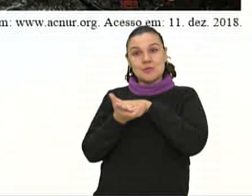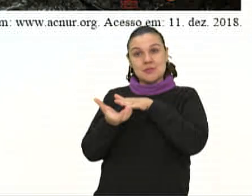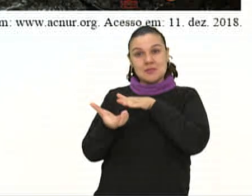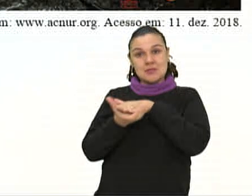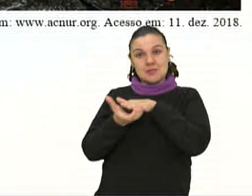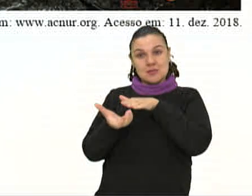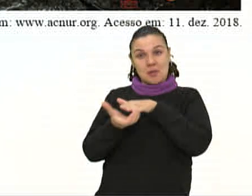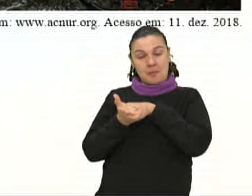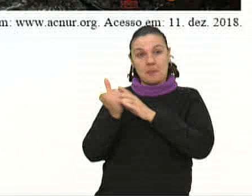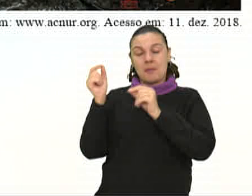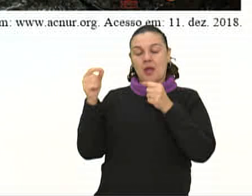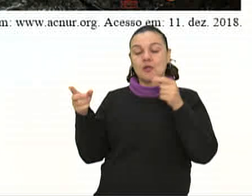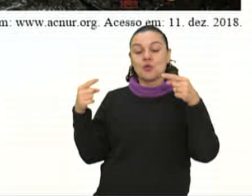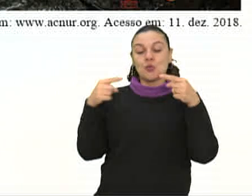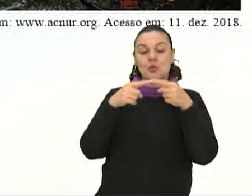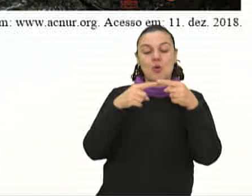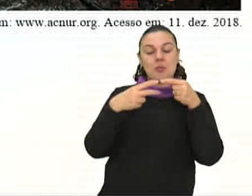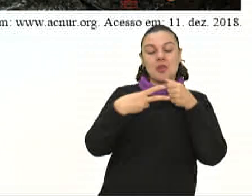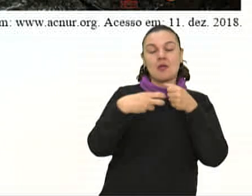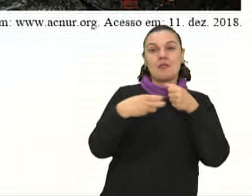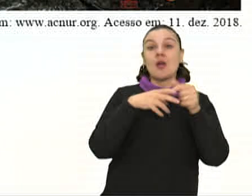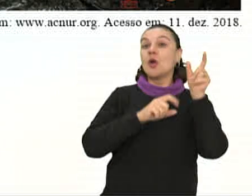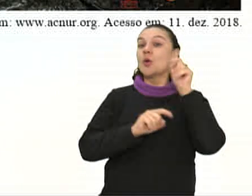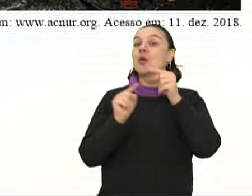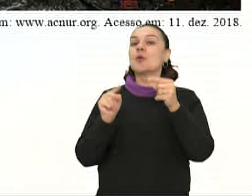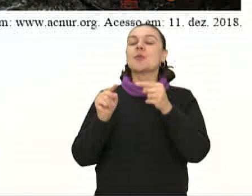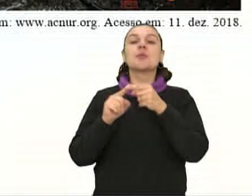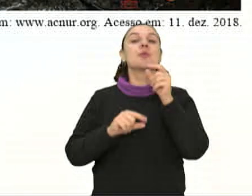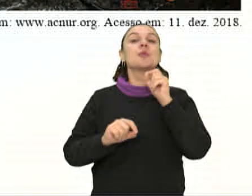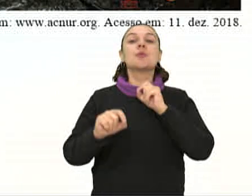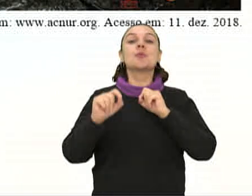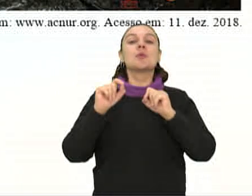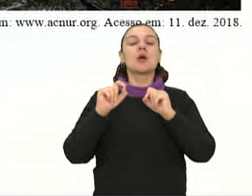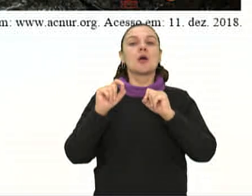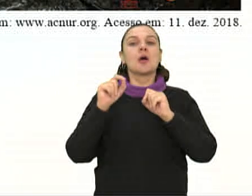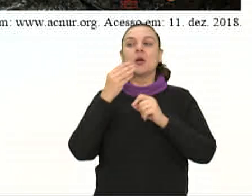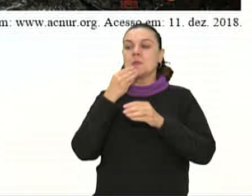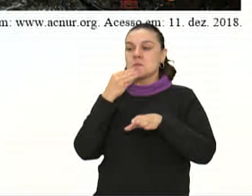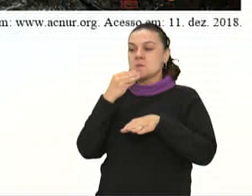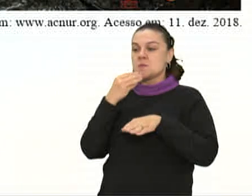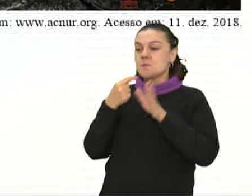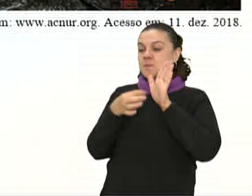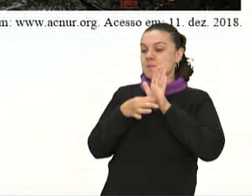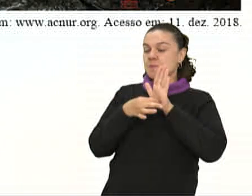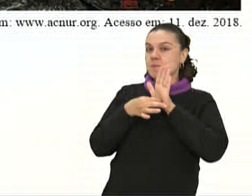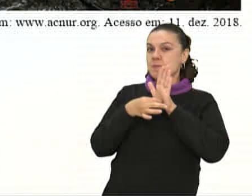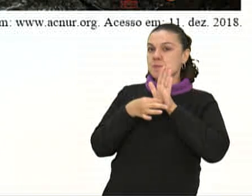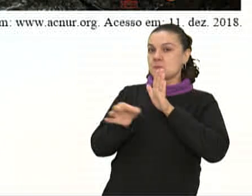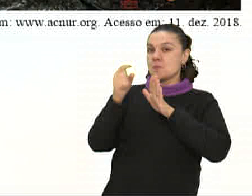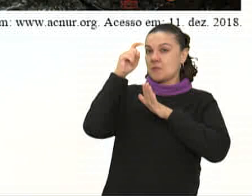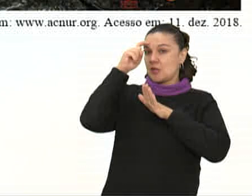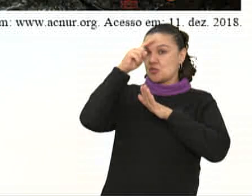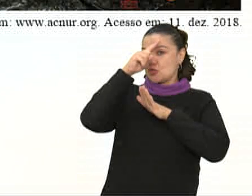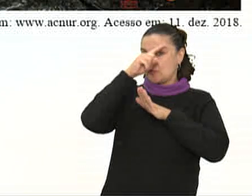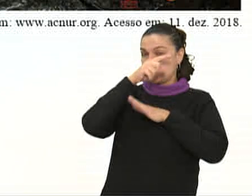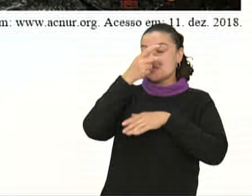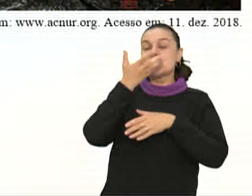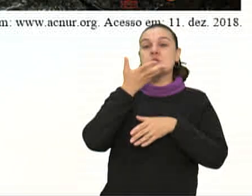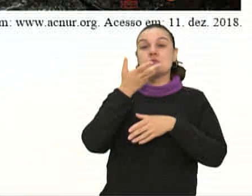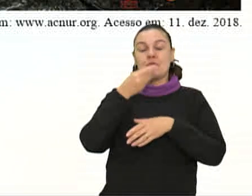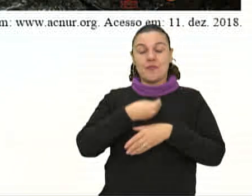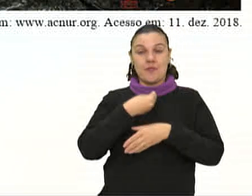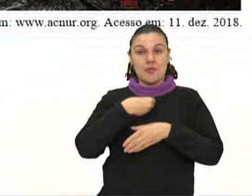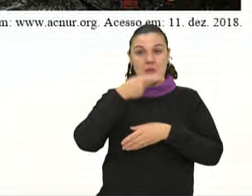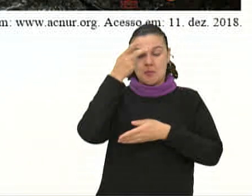ao texto verbal tem o objetivo de, letra A, criticar as difíceis condições de vida dos